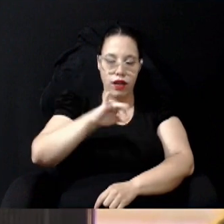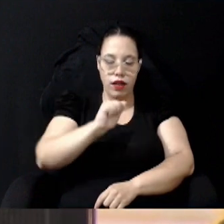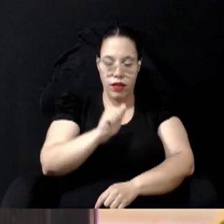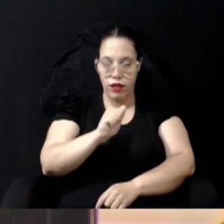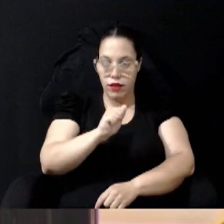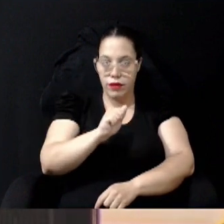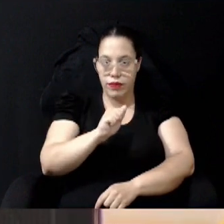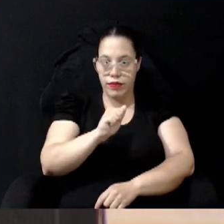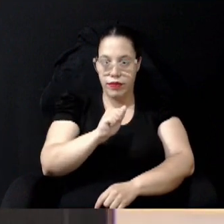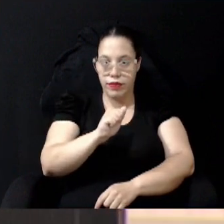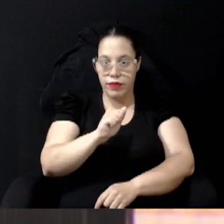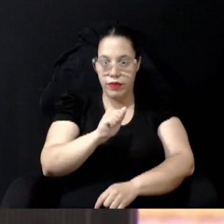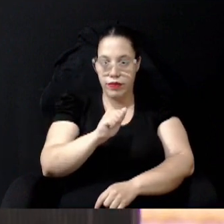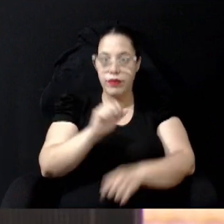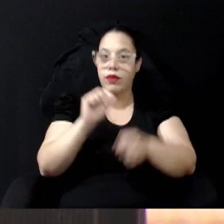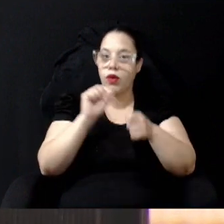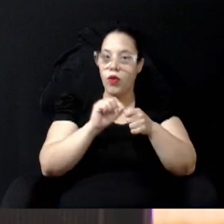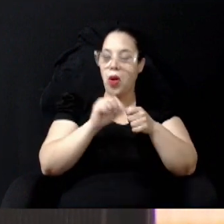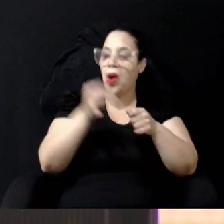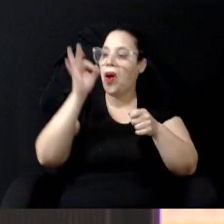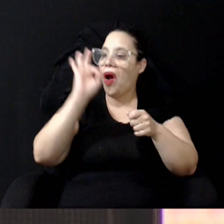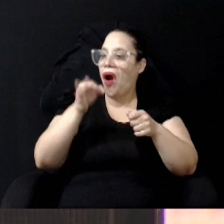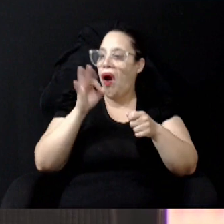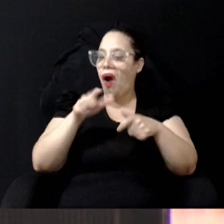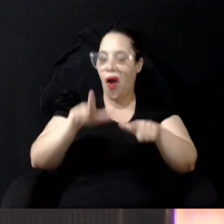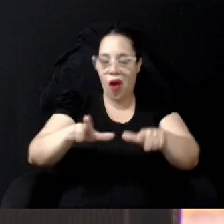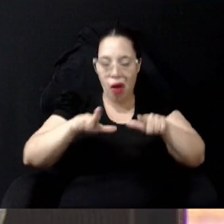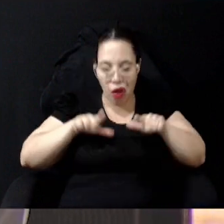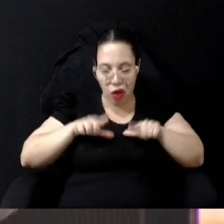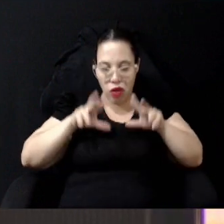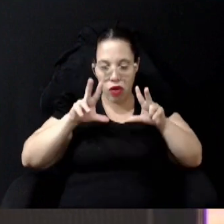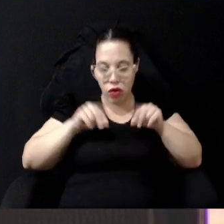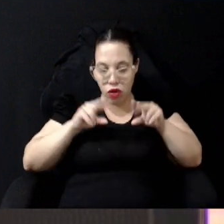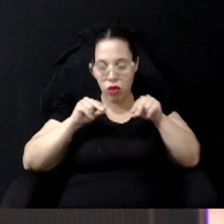nós fizemos questão de entregar para a Nil aqui